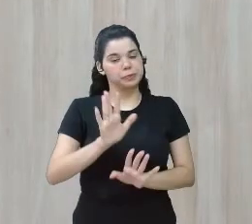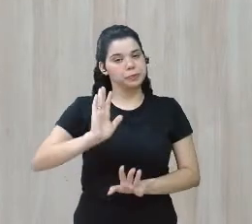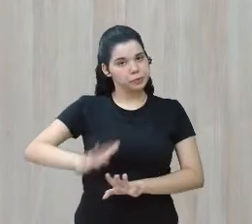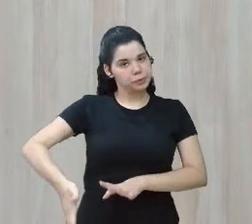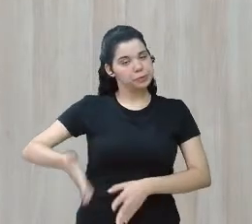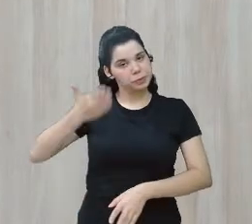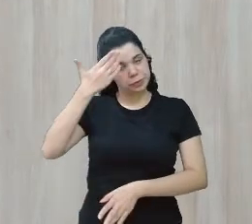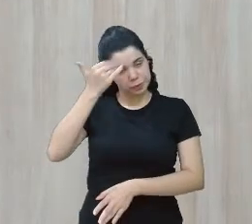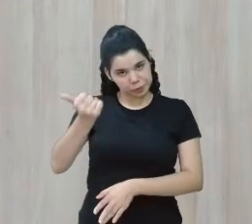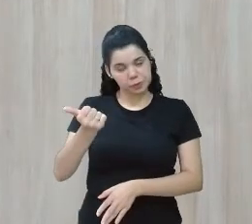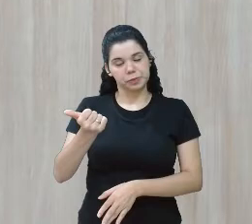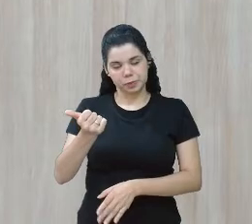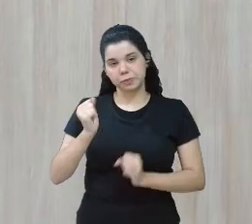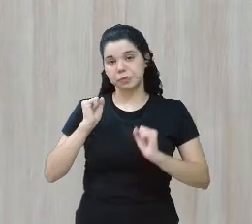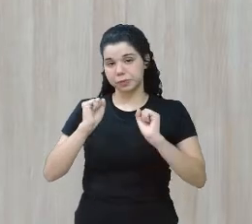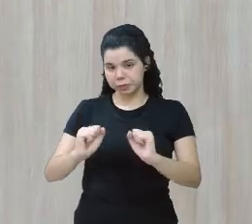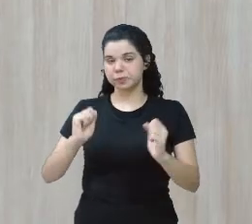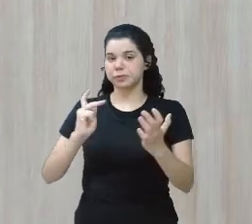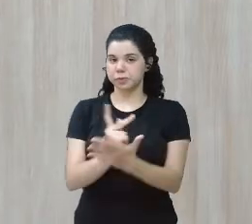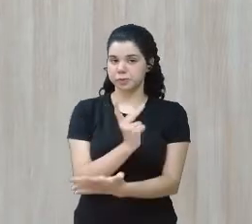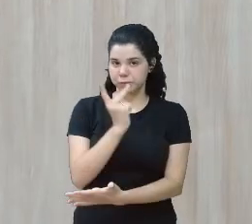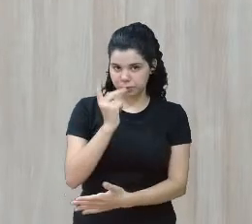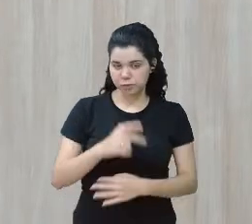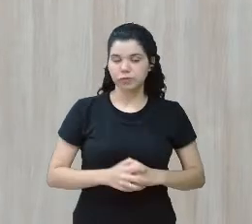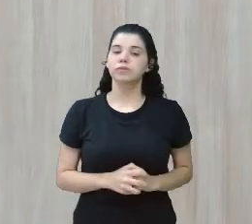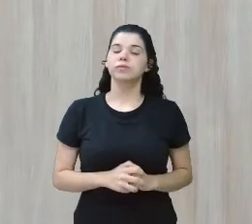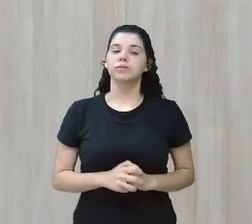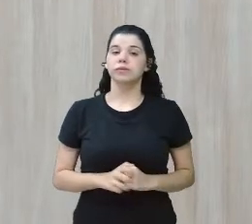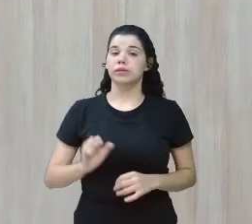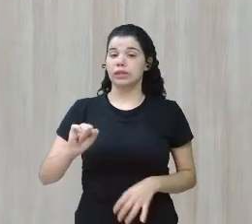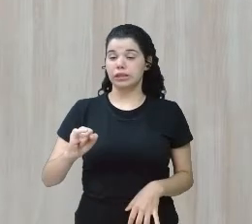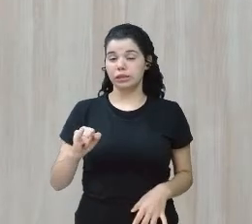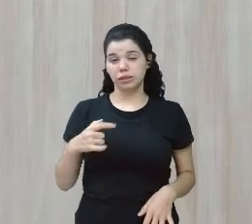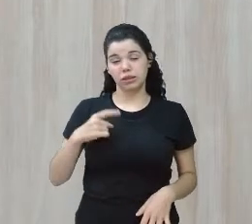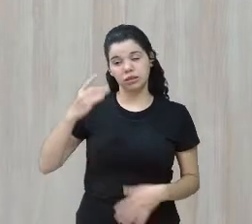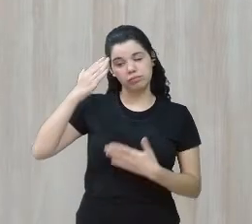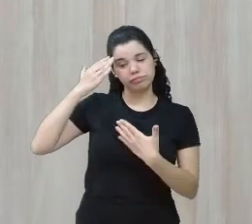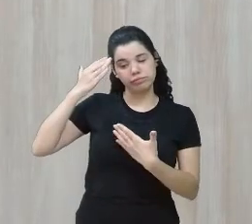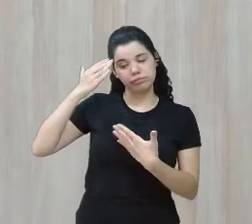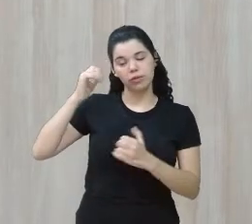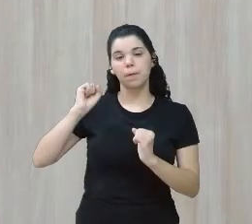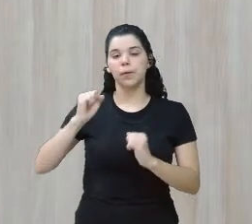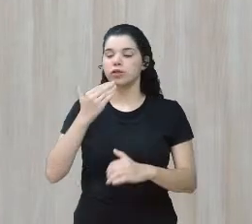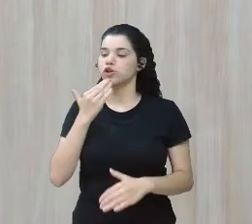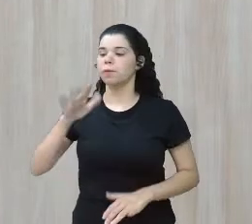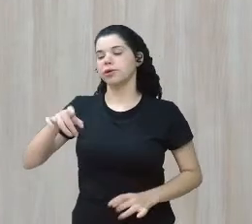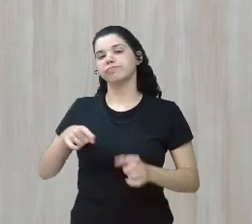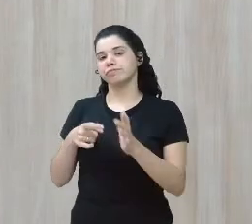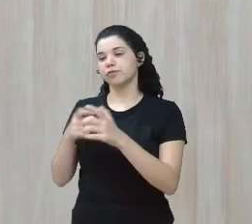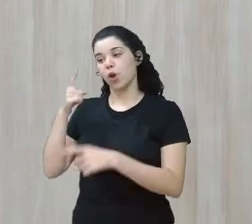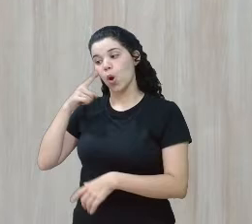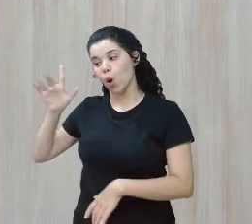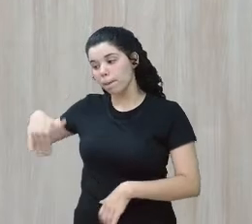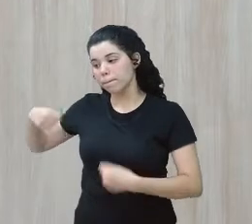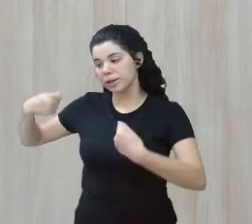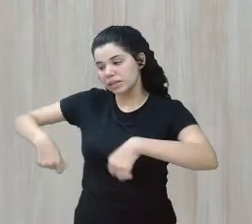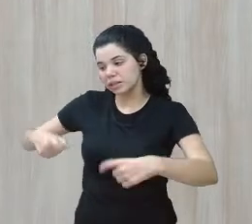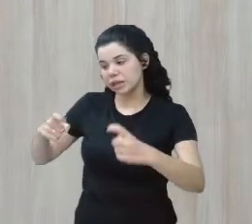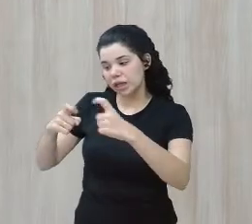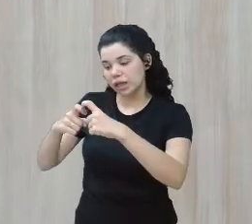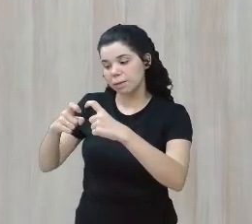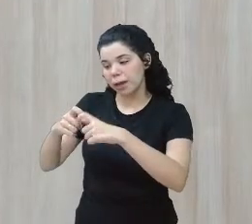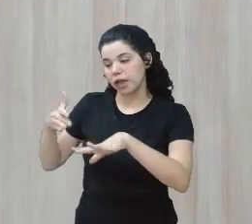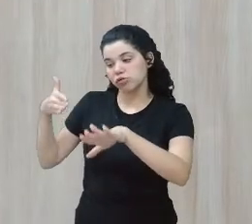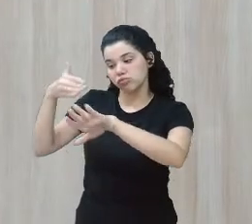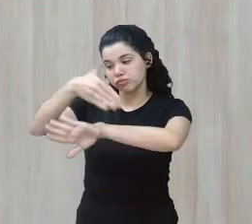ver se realmente o que está acontecendo. Às vezes, se ele suspeitar, ele já pede o exame específico, mas que, às